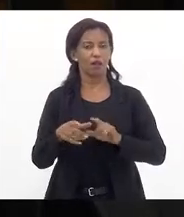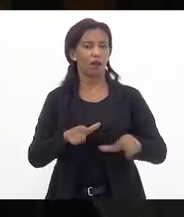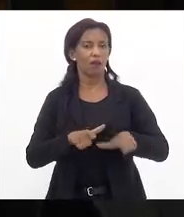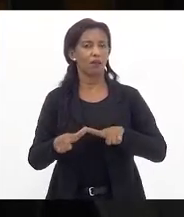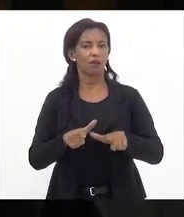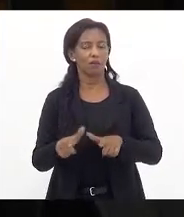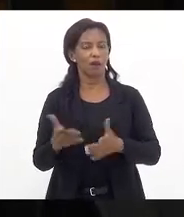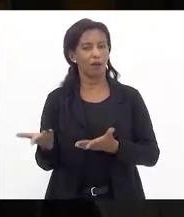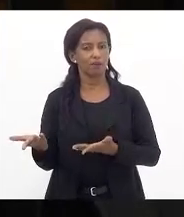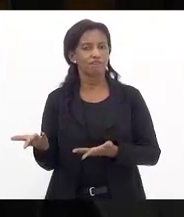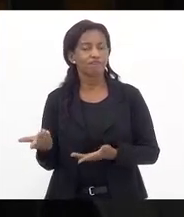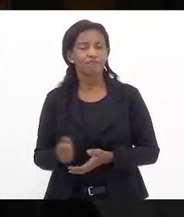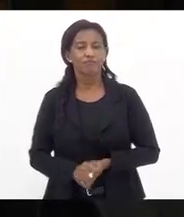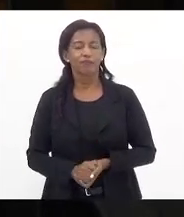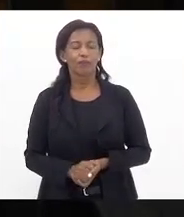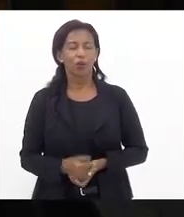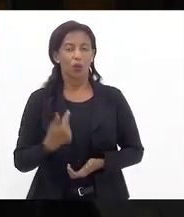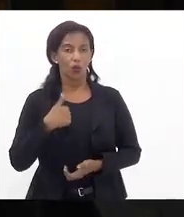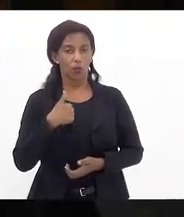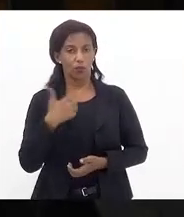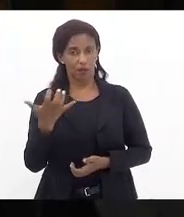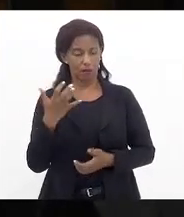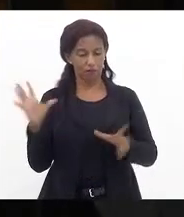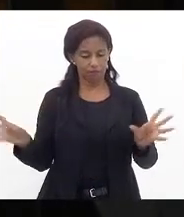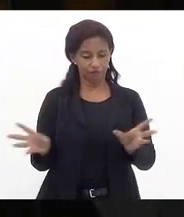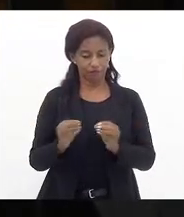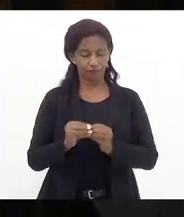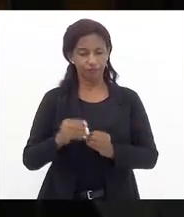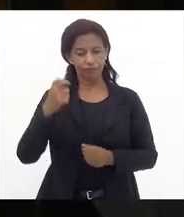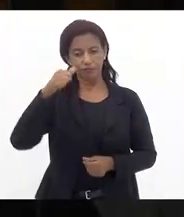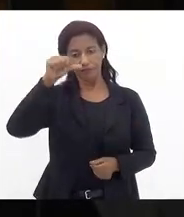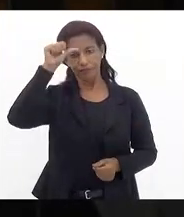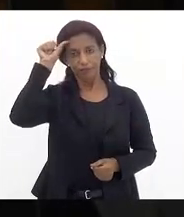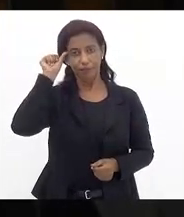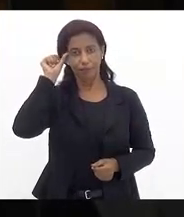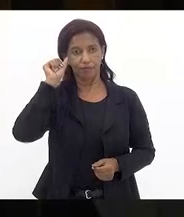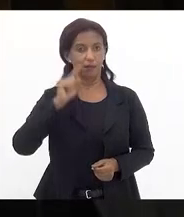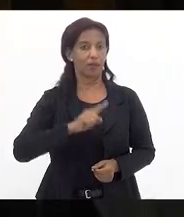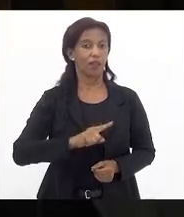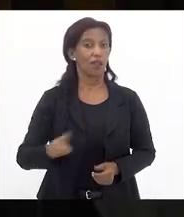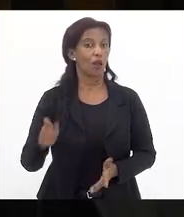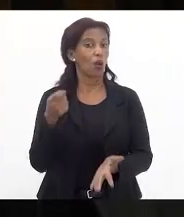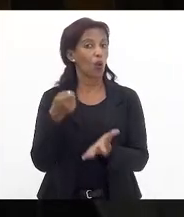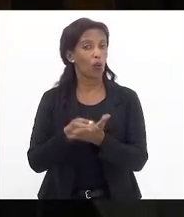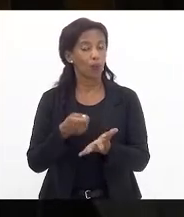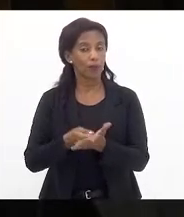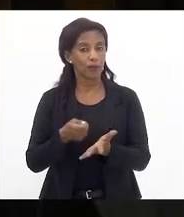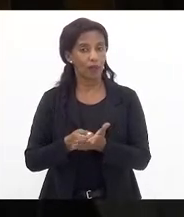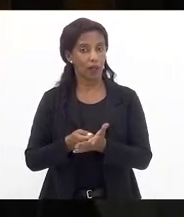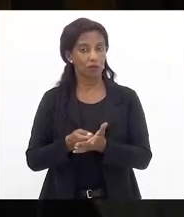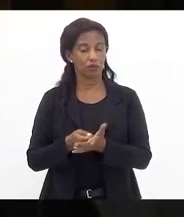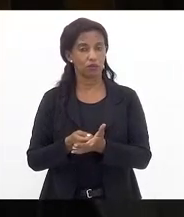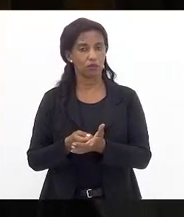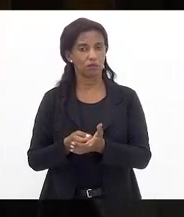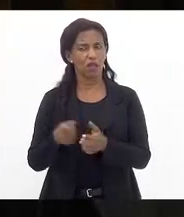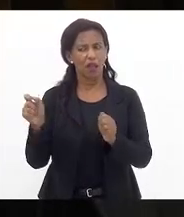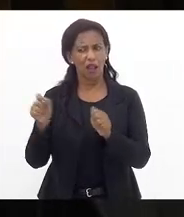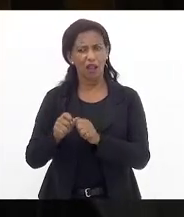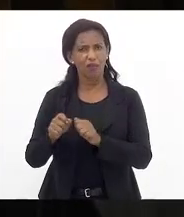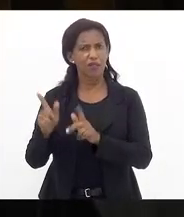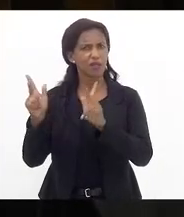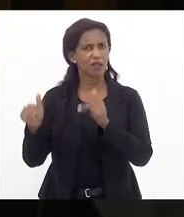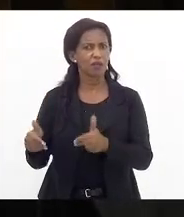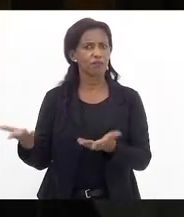servidores. Ou seja, o que eu quero dizer para concluir é que Cláudio Castro não estava obrigado a fazer isso que ele está